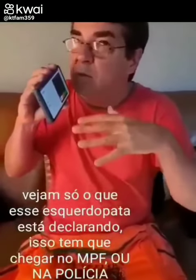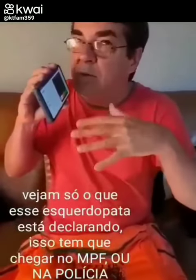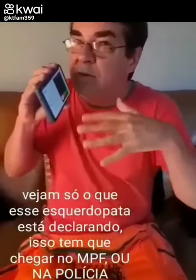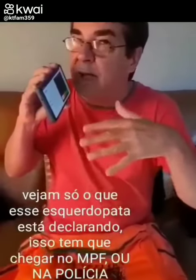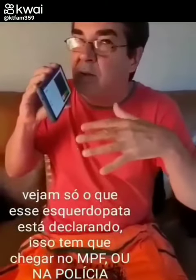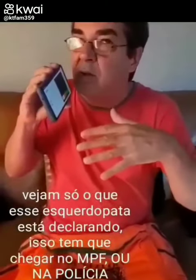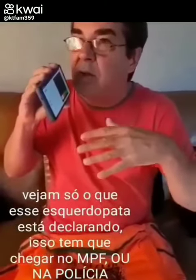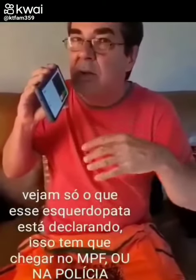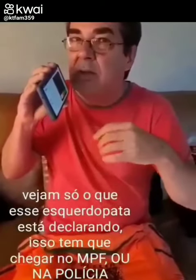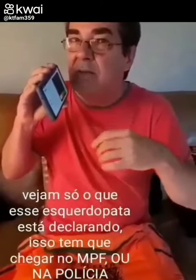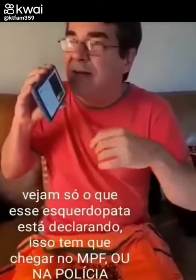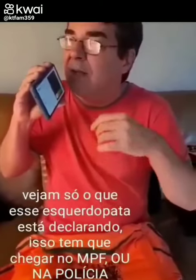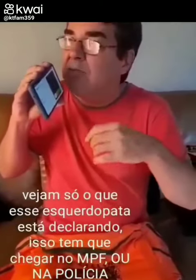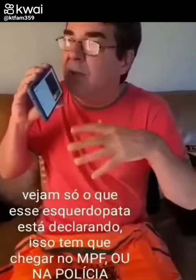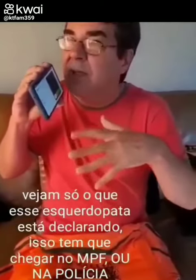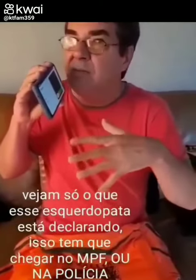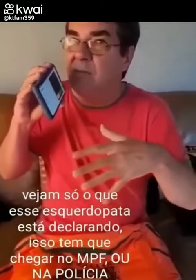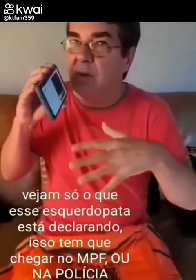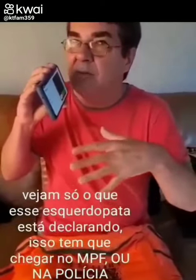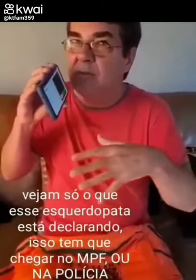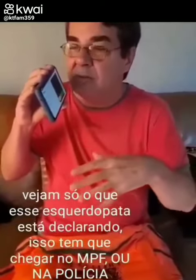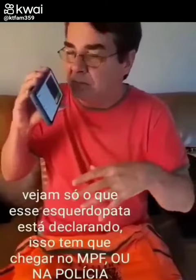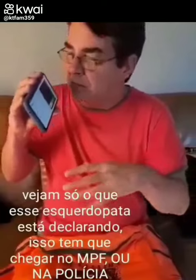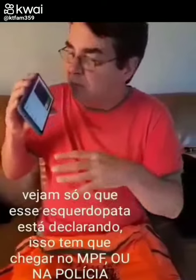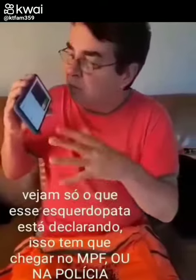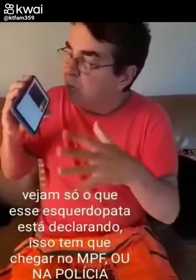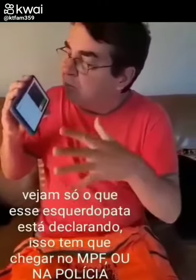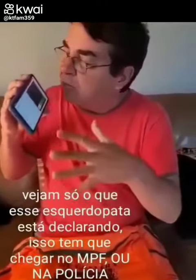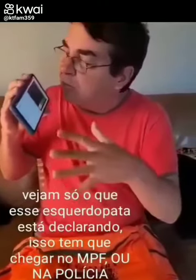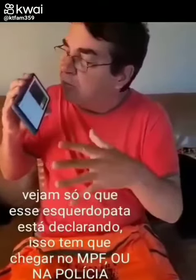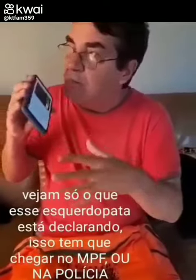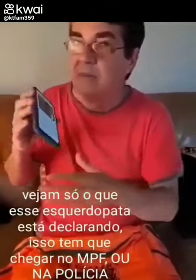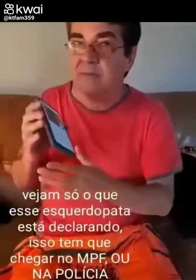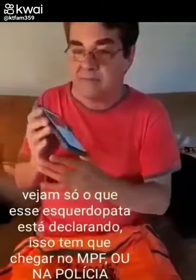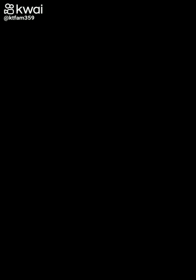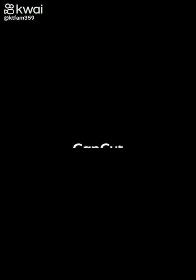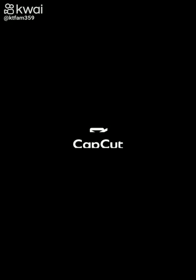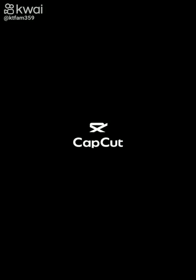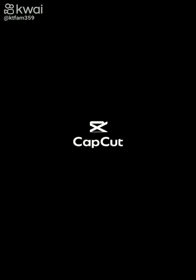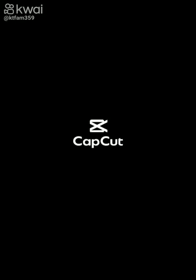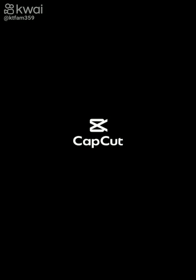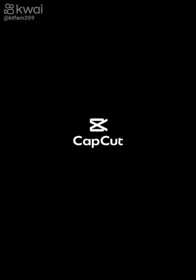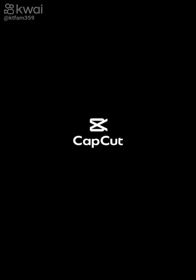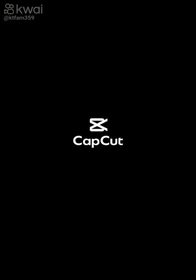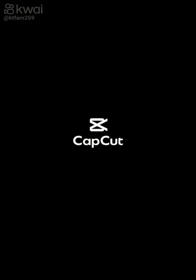disparou o tontinho ladrão, entendeu? Vai dar um banho de voto no Bozo genocida.